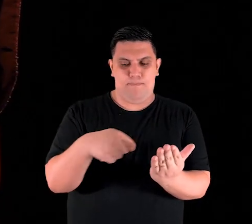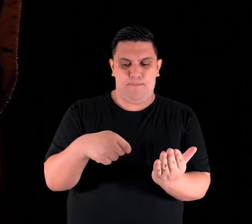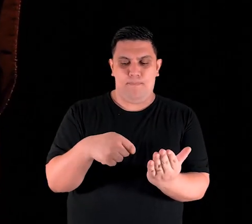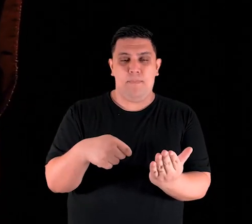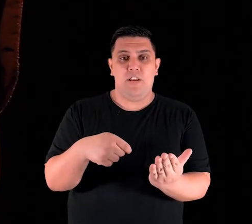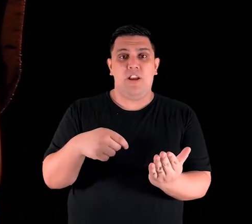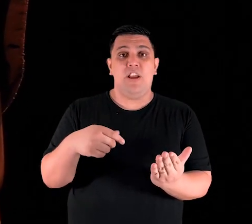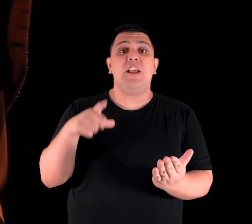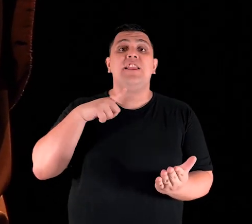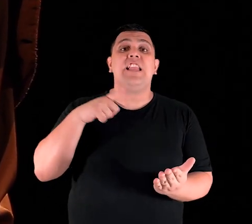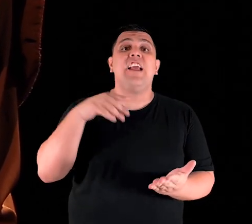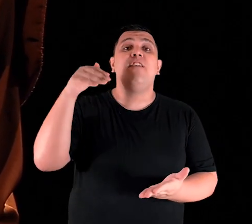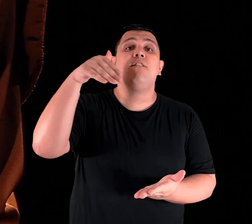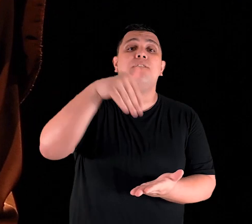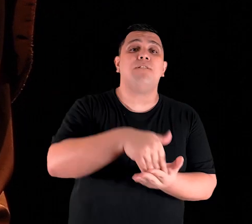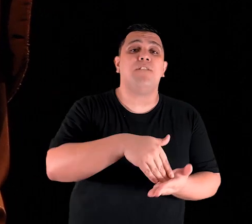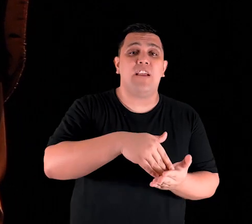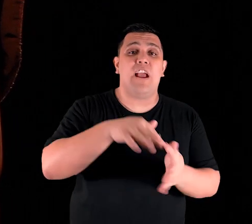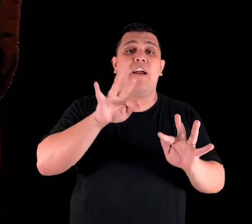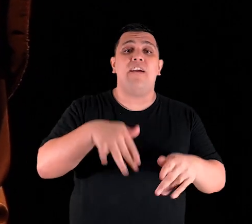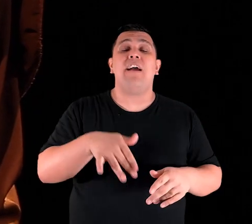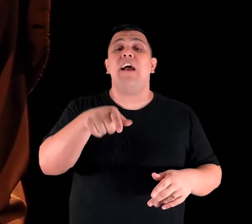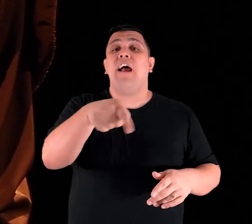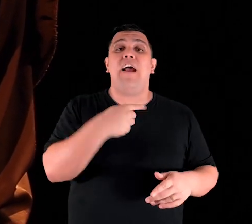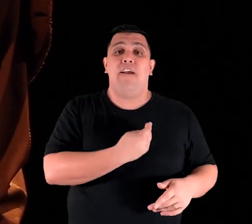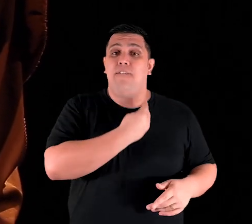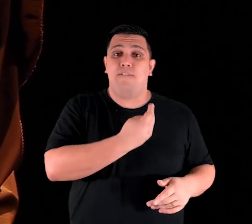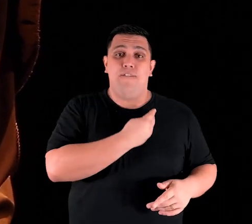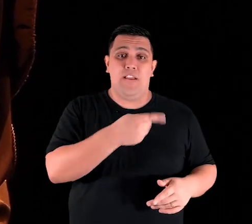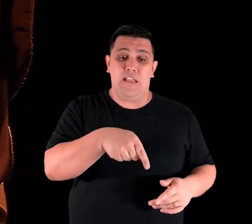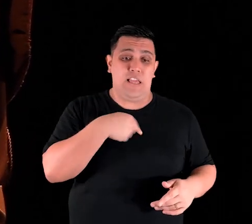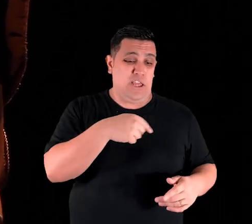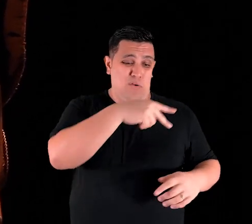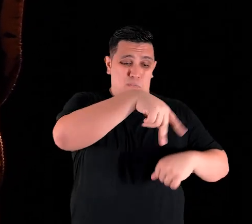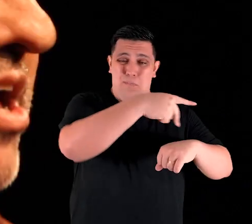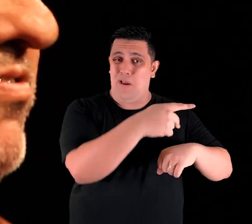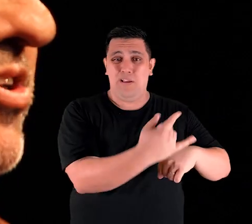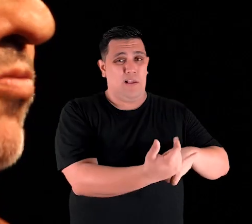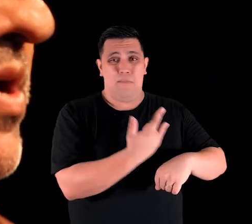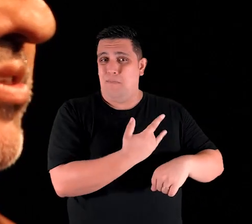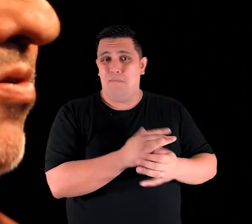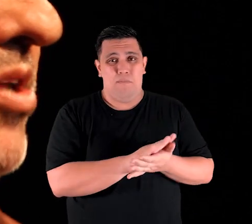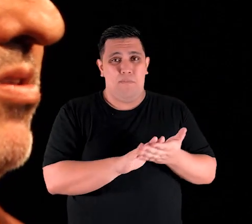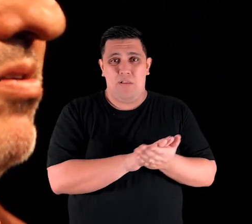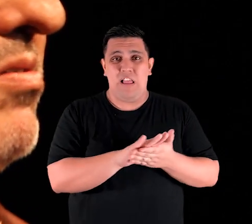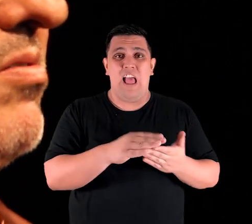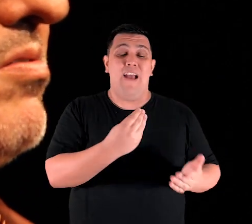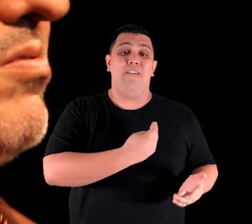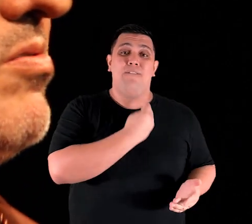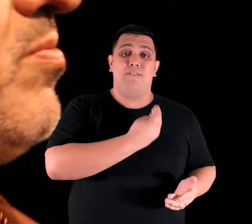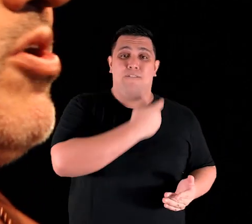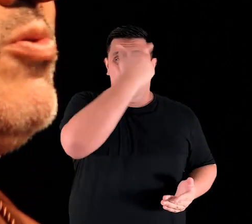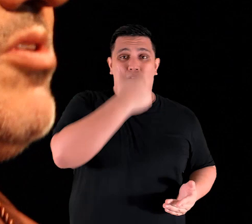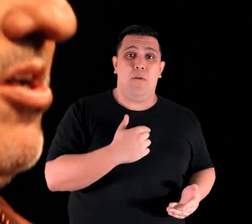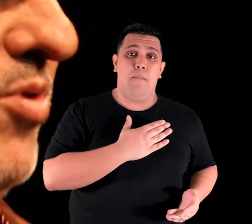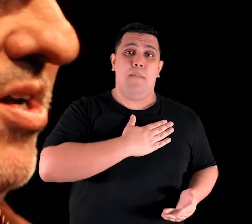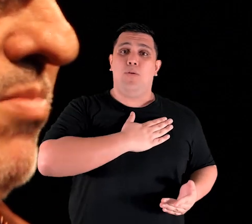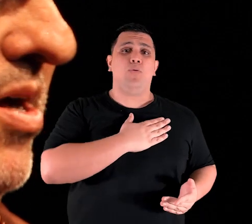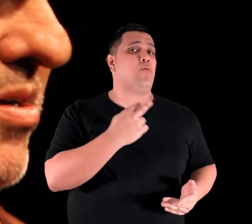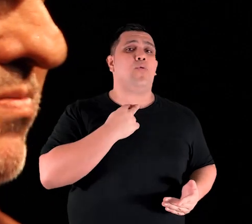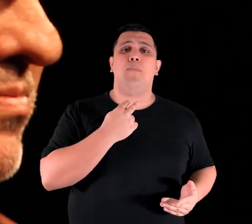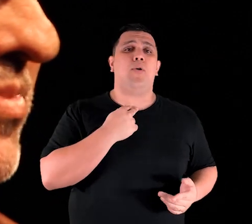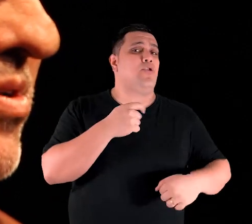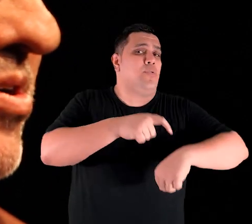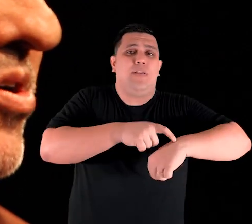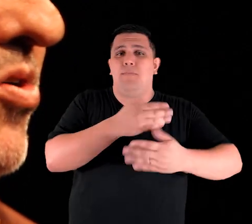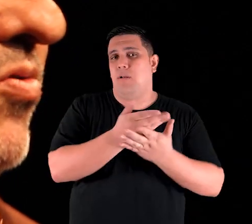Tem fim a vida daquele que a pátria não soube amar? A vida do patriota não pode o tempo